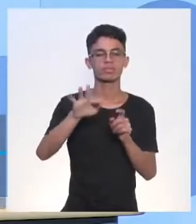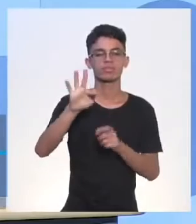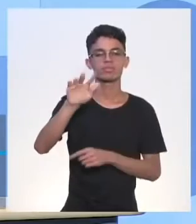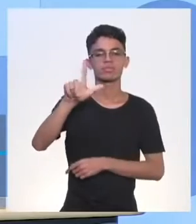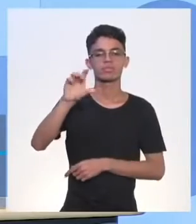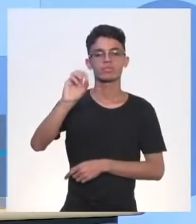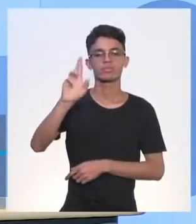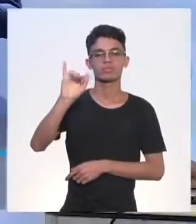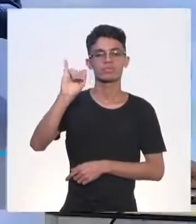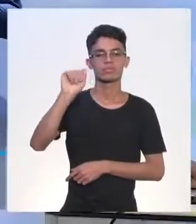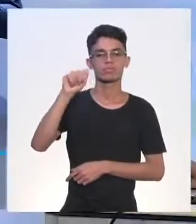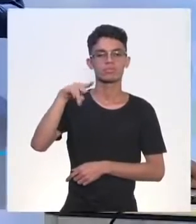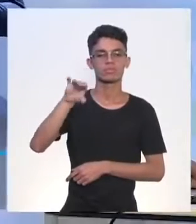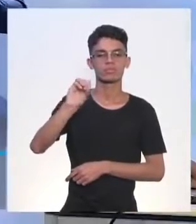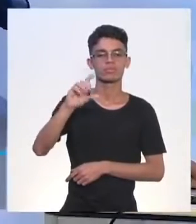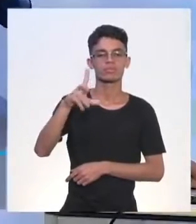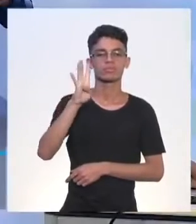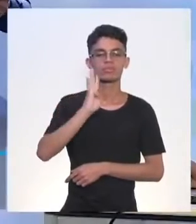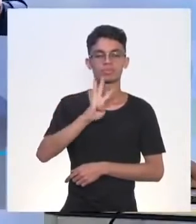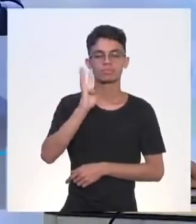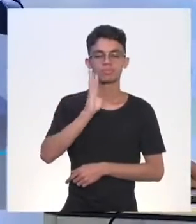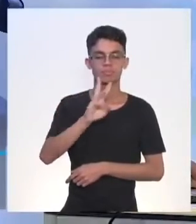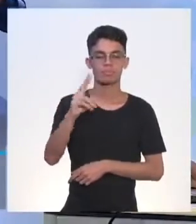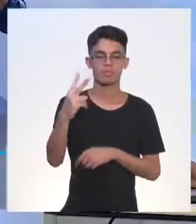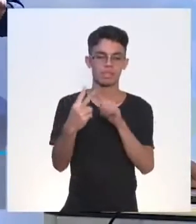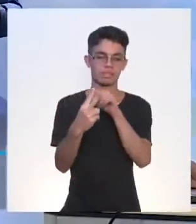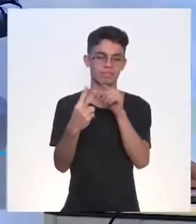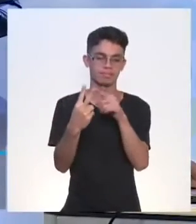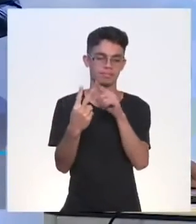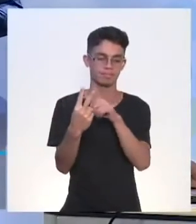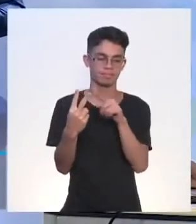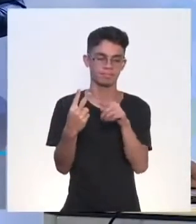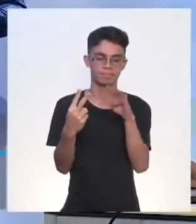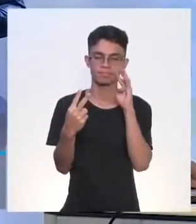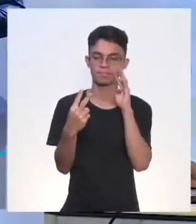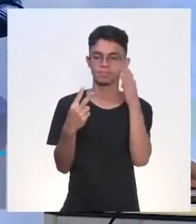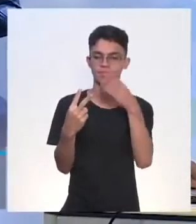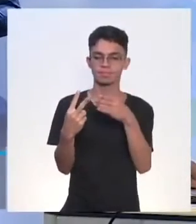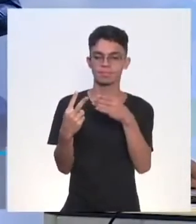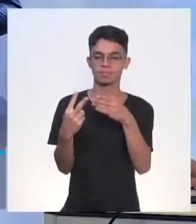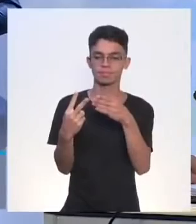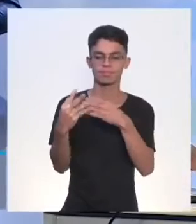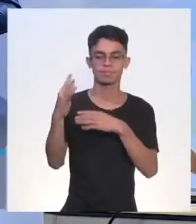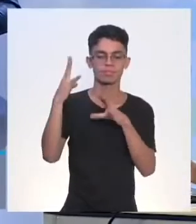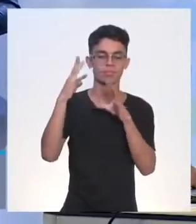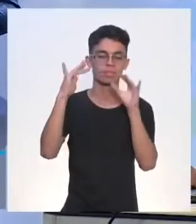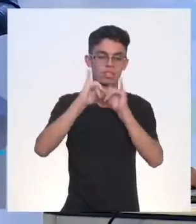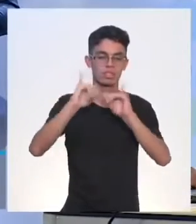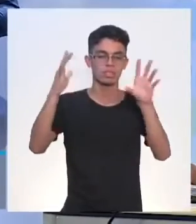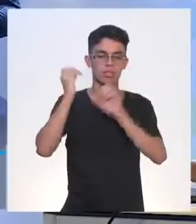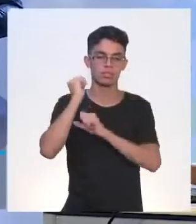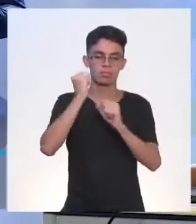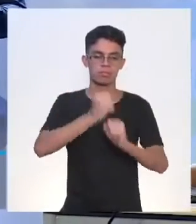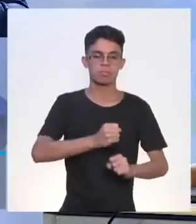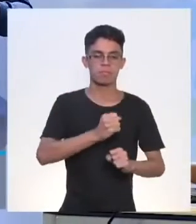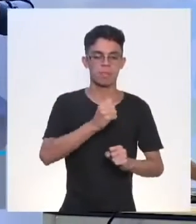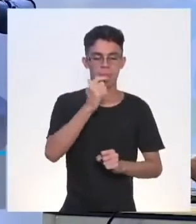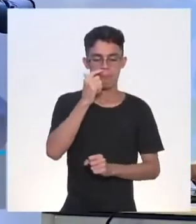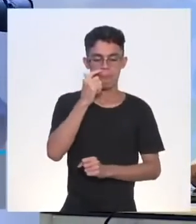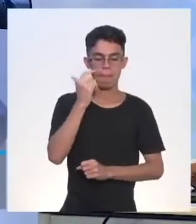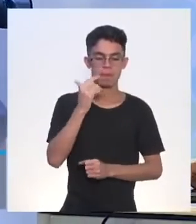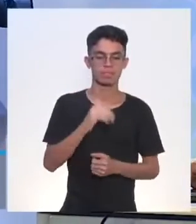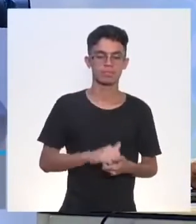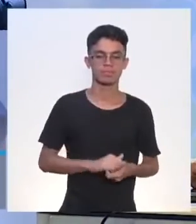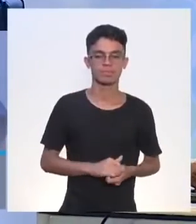Peixoto. Legal, legal. Esses são os dois grandes protagonistas, né, da proclamação da República. Estão aí